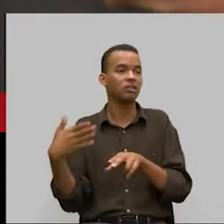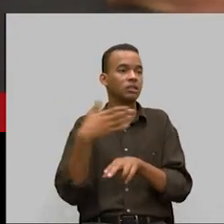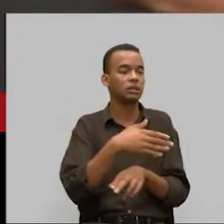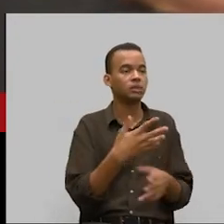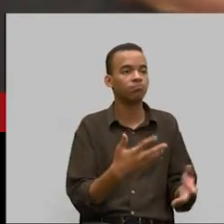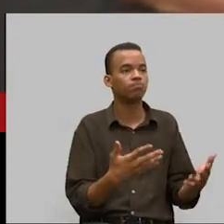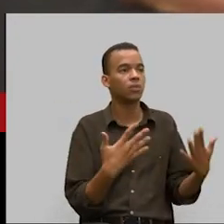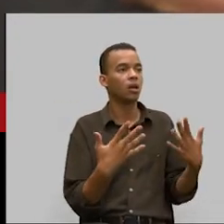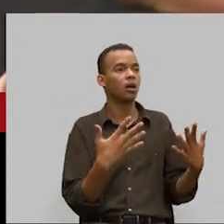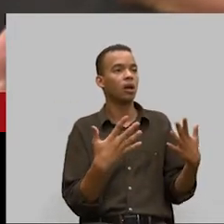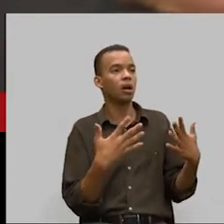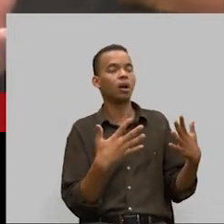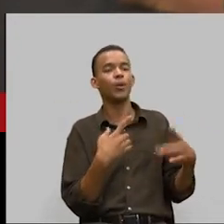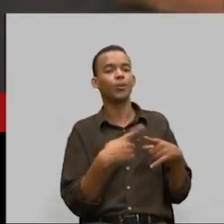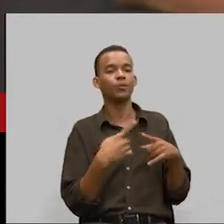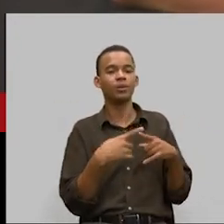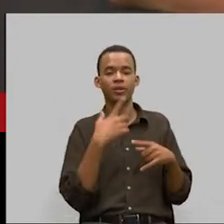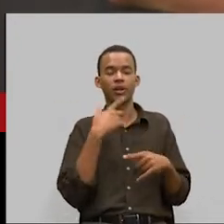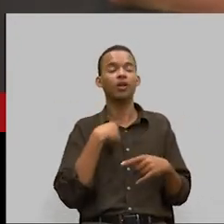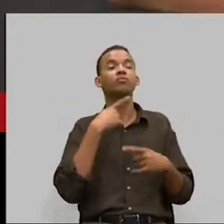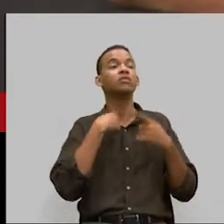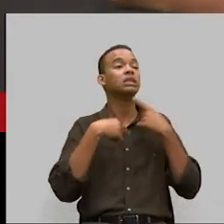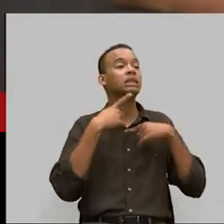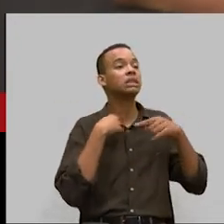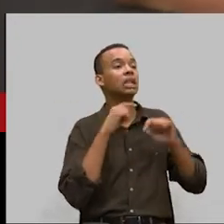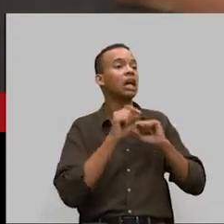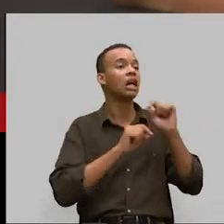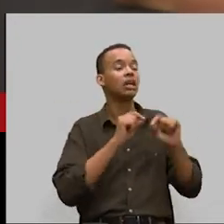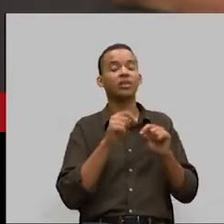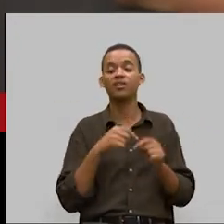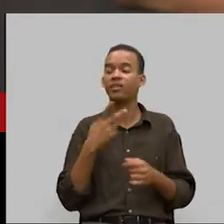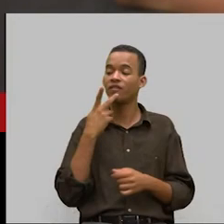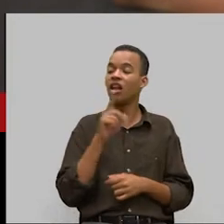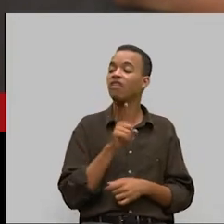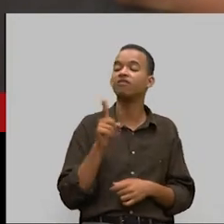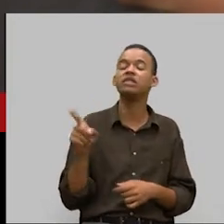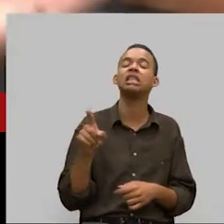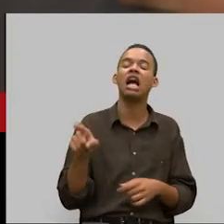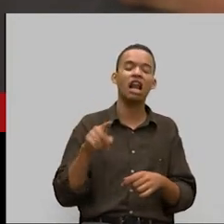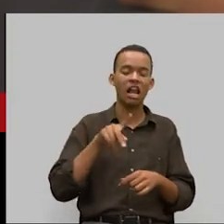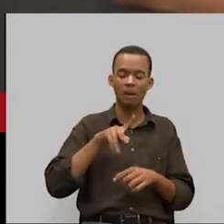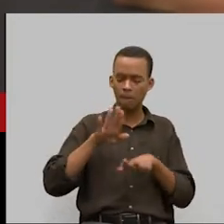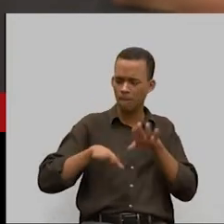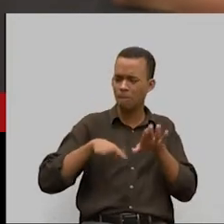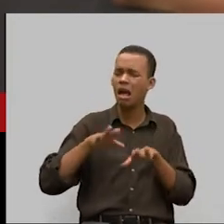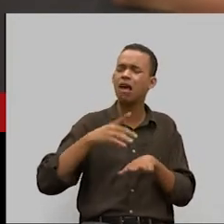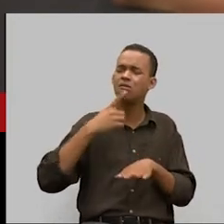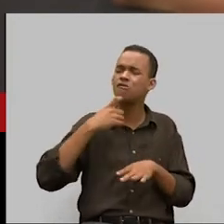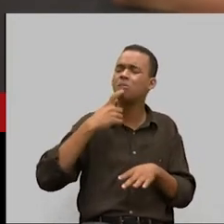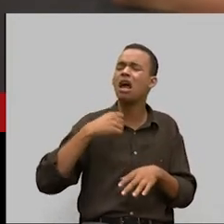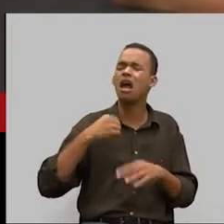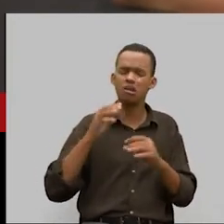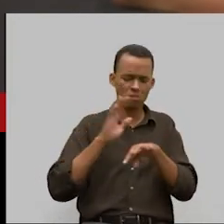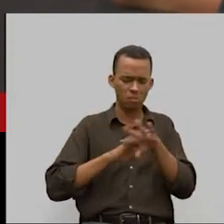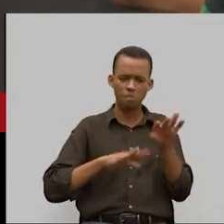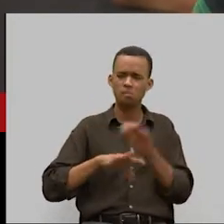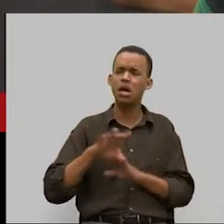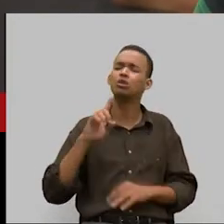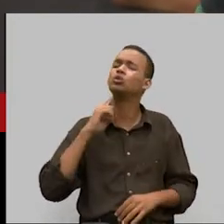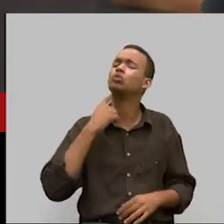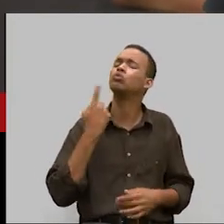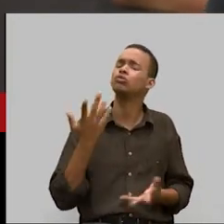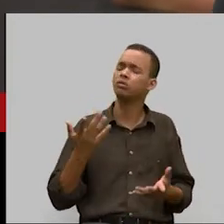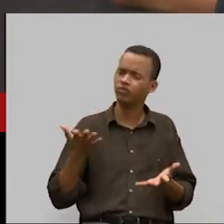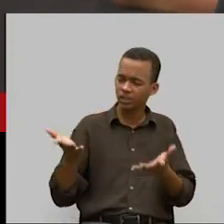valorizado O que é o que é dito para ele que ele tem pé vermelho pé sujo mão suja não é mesmo Cadê os sonhos